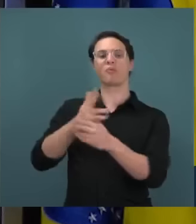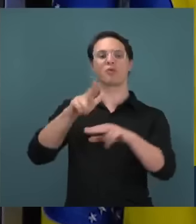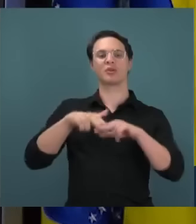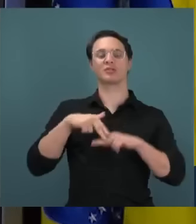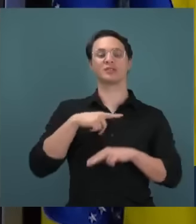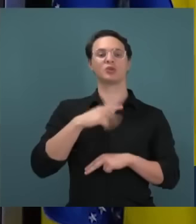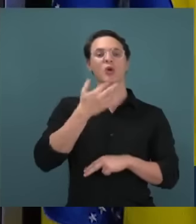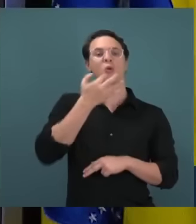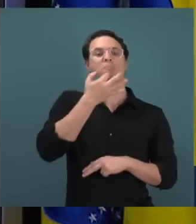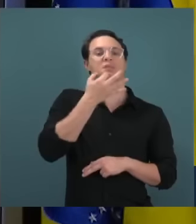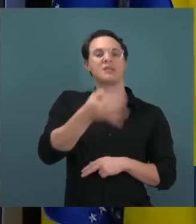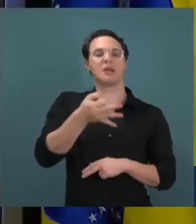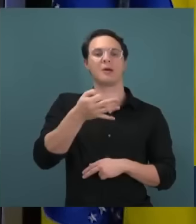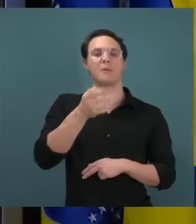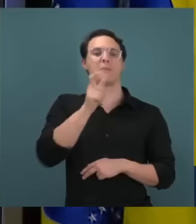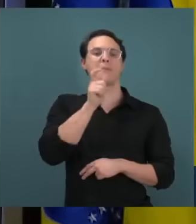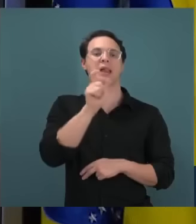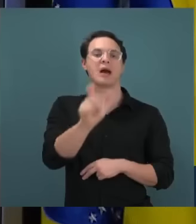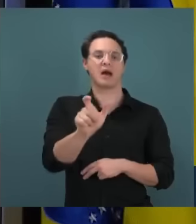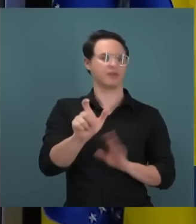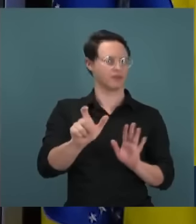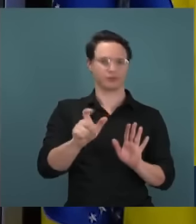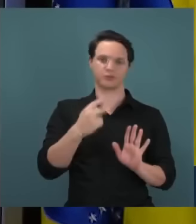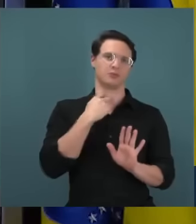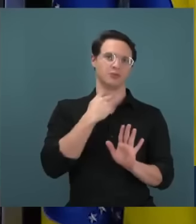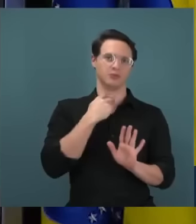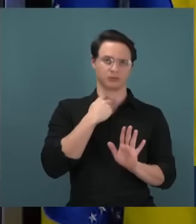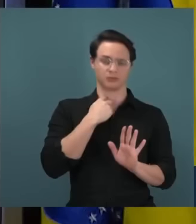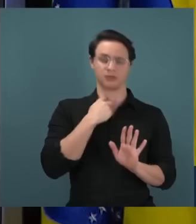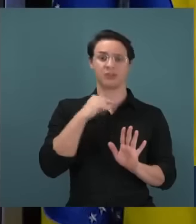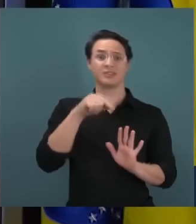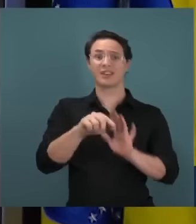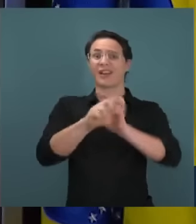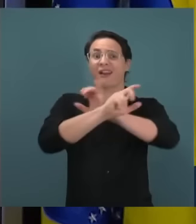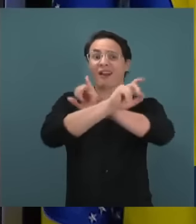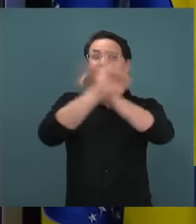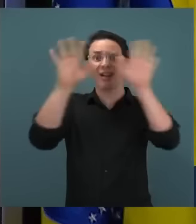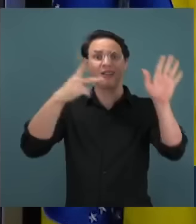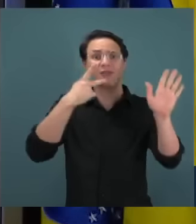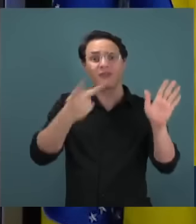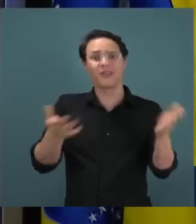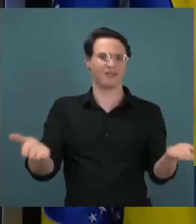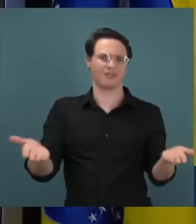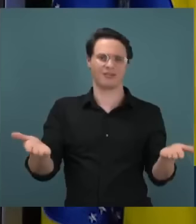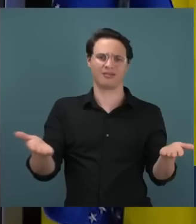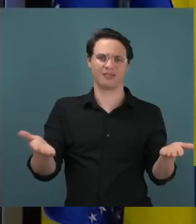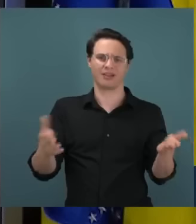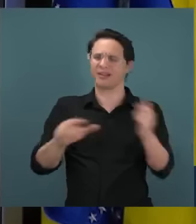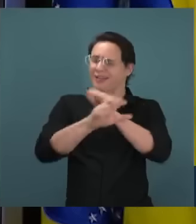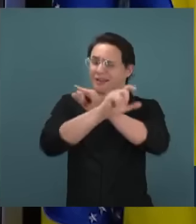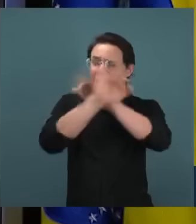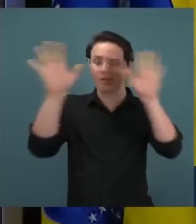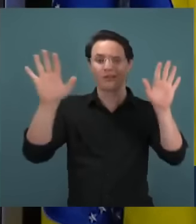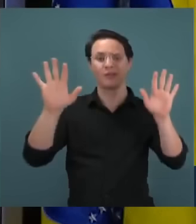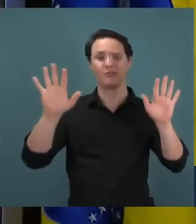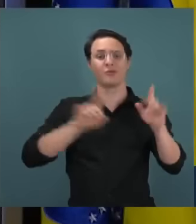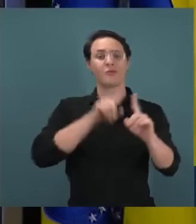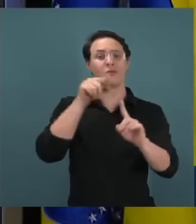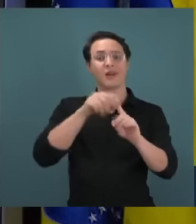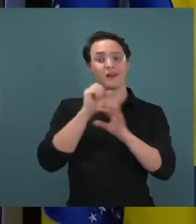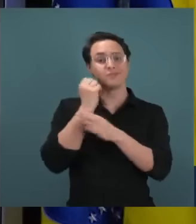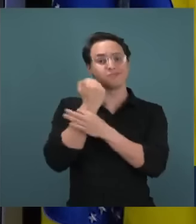É difícil encontrar outro artigo que seja mais explícito do que esse para garantir